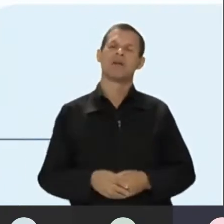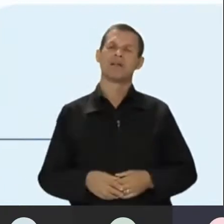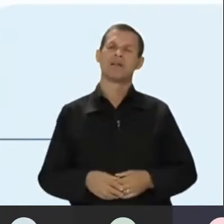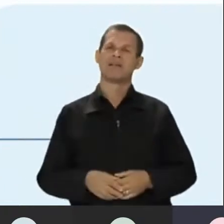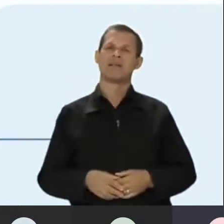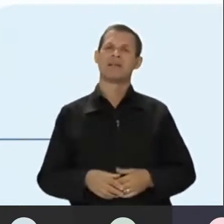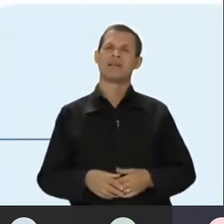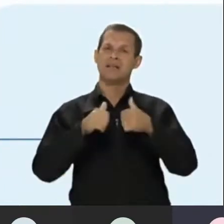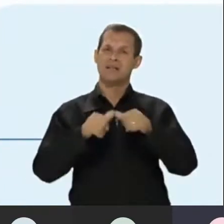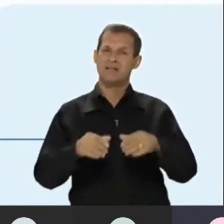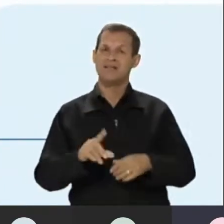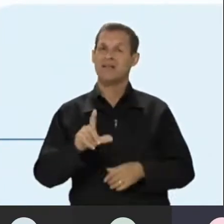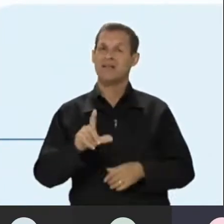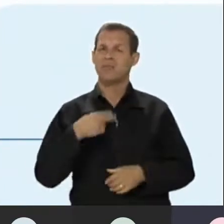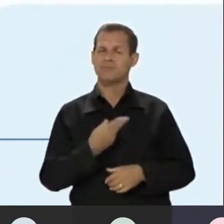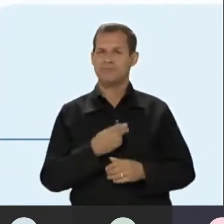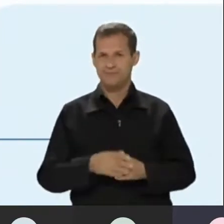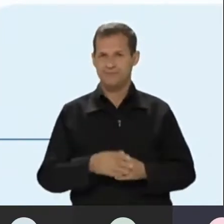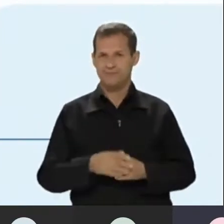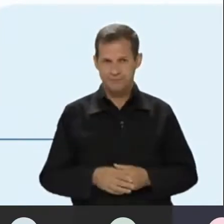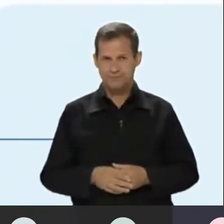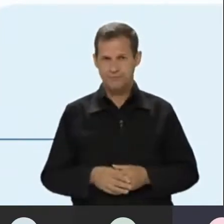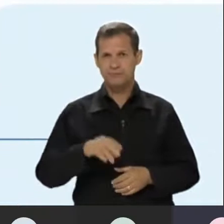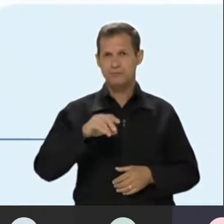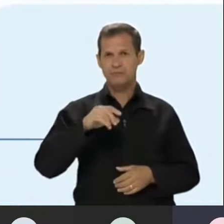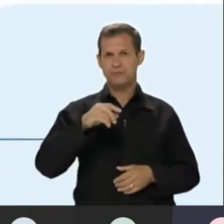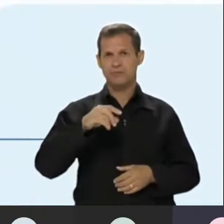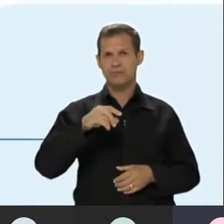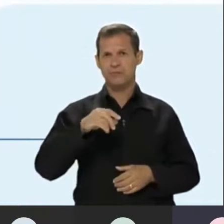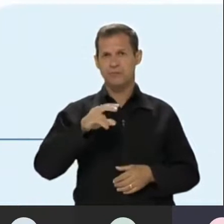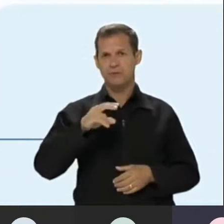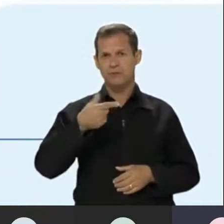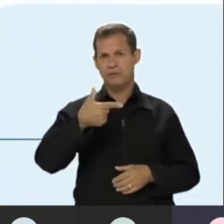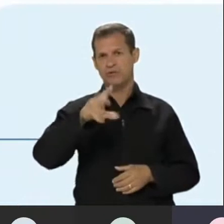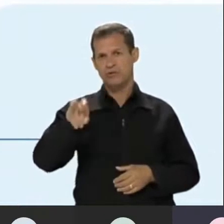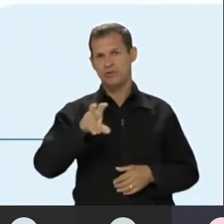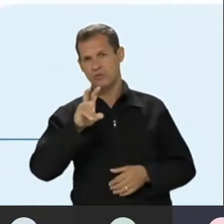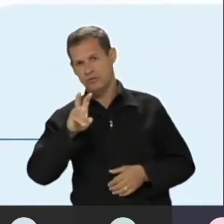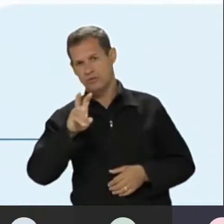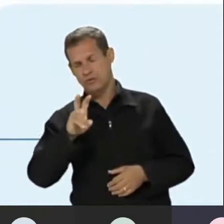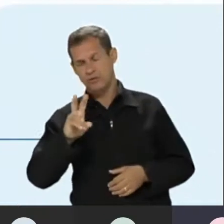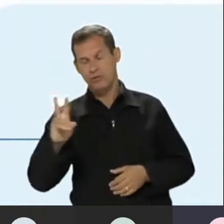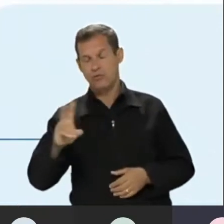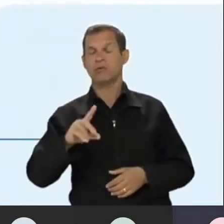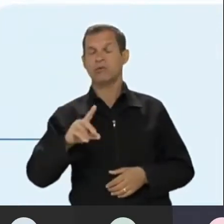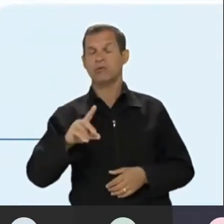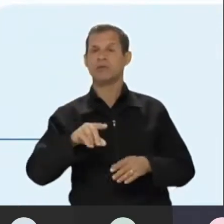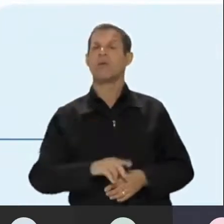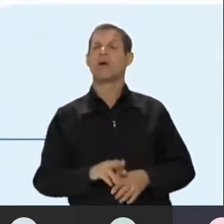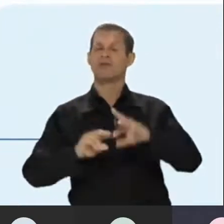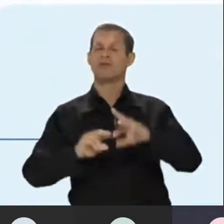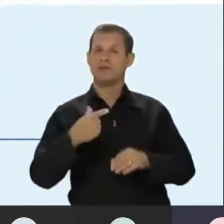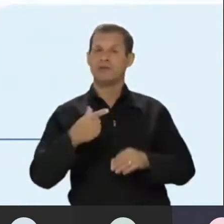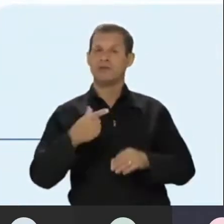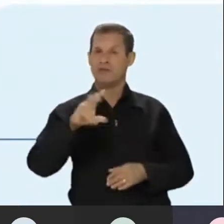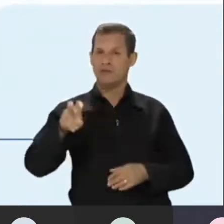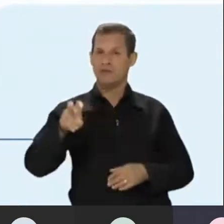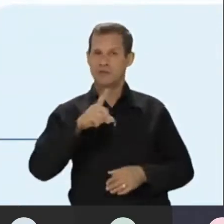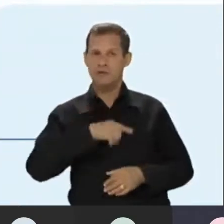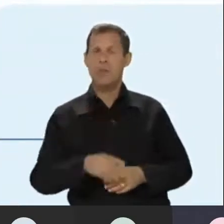tá pulando esse daqui, que seria o nosso 2,5, tá? Então, esses valores vão variar de 2 em 2,5. Aqui embaixo, nós